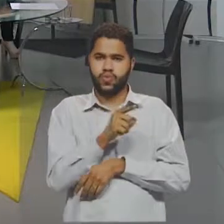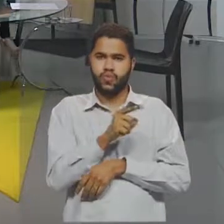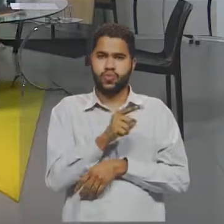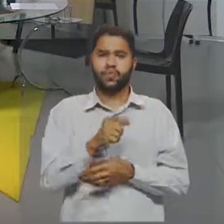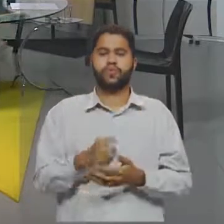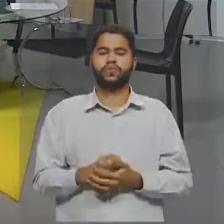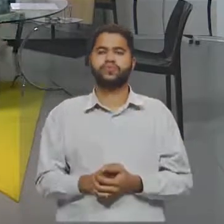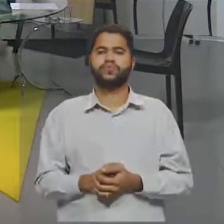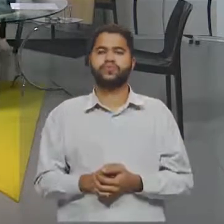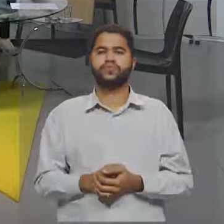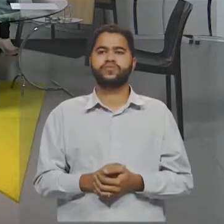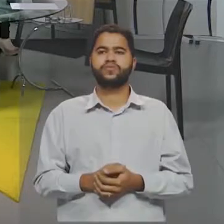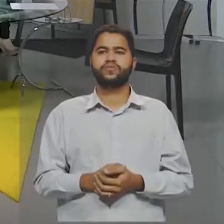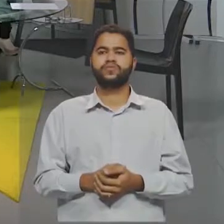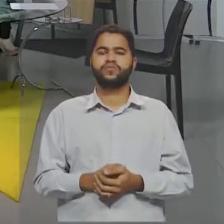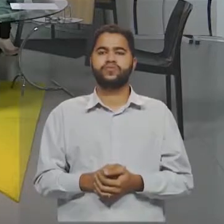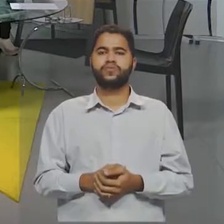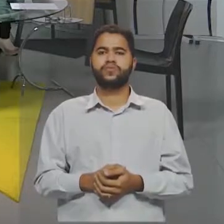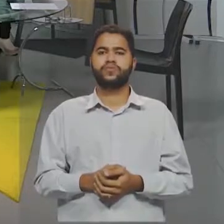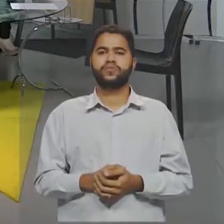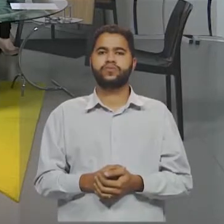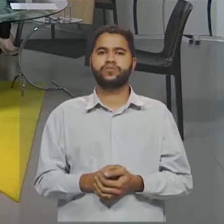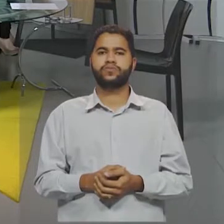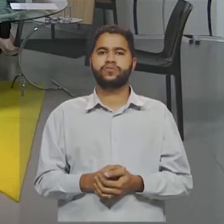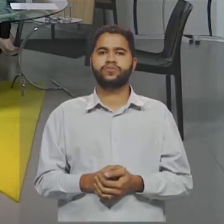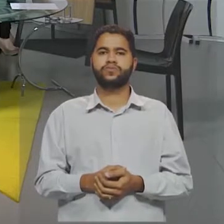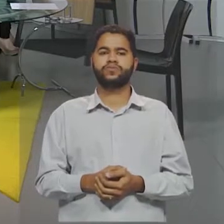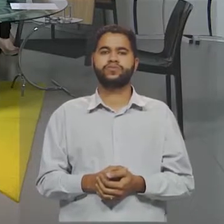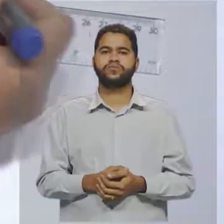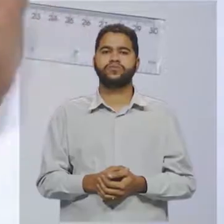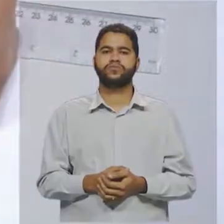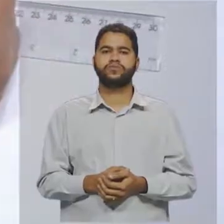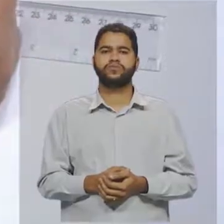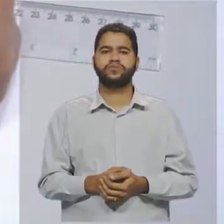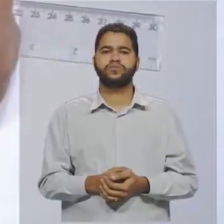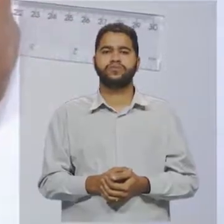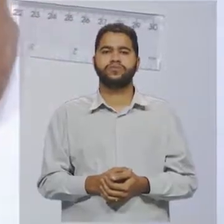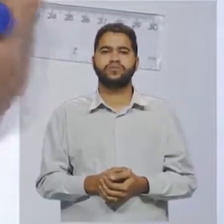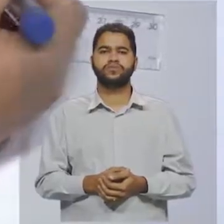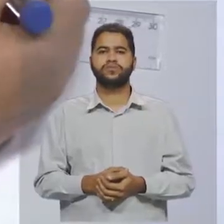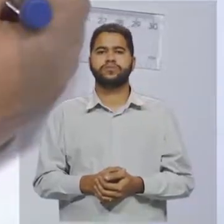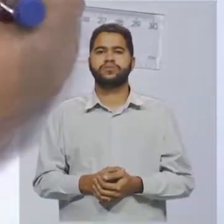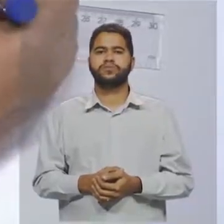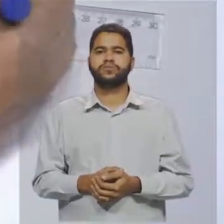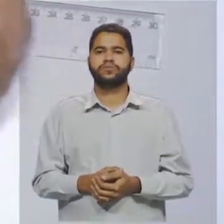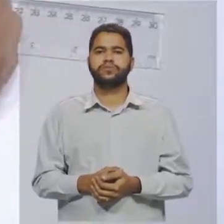os pontos. Então, ligando os pontos. Eu vou ligar os dois pontos.